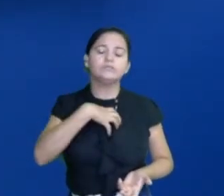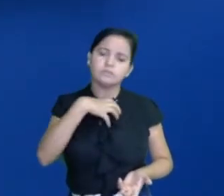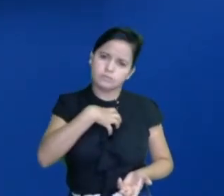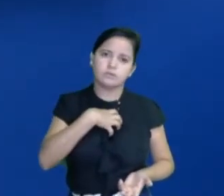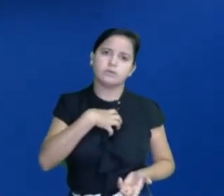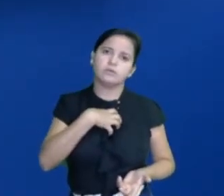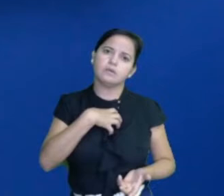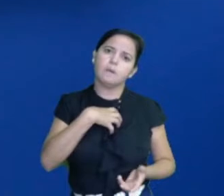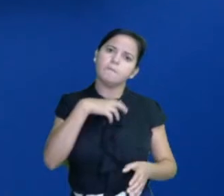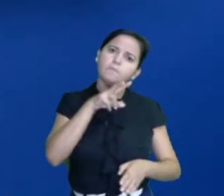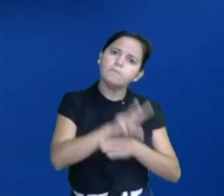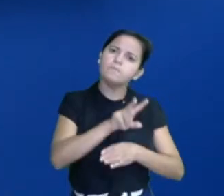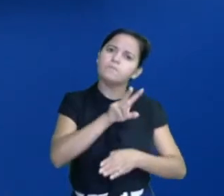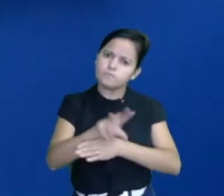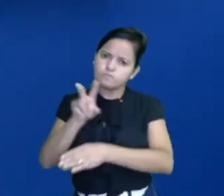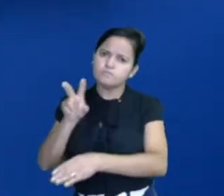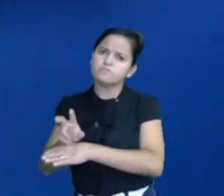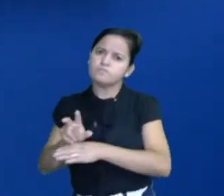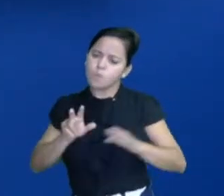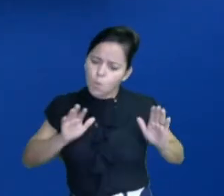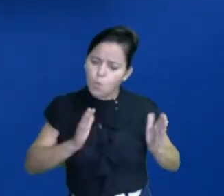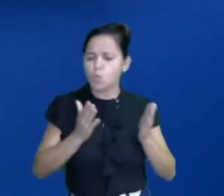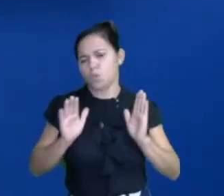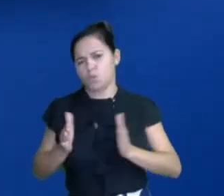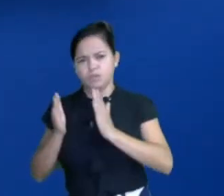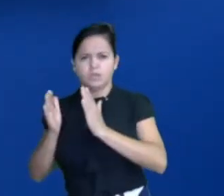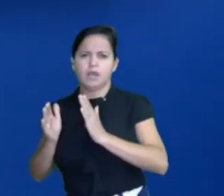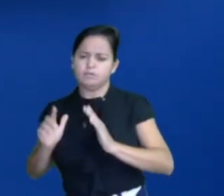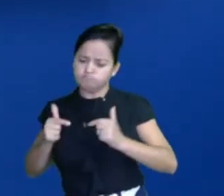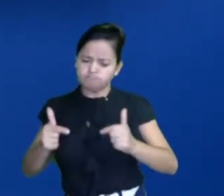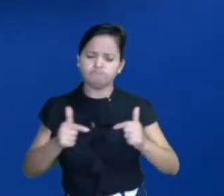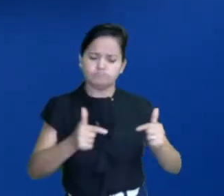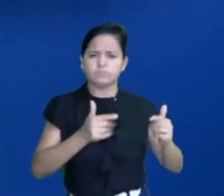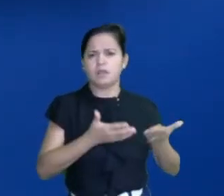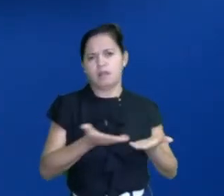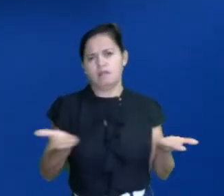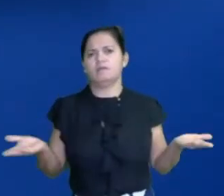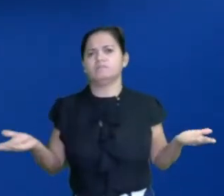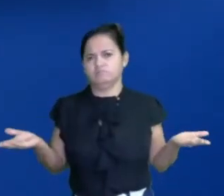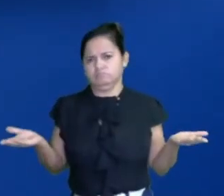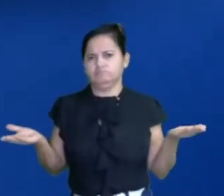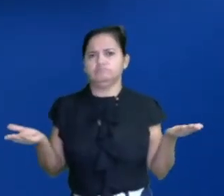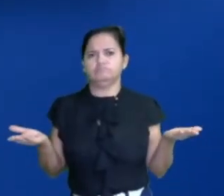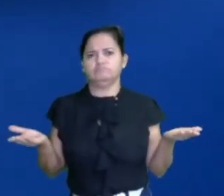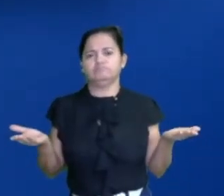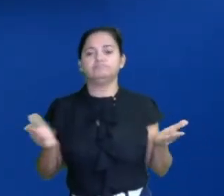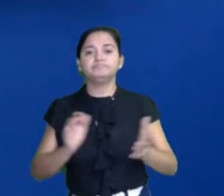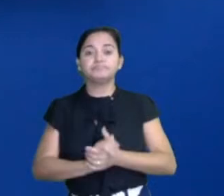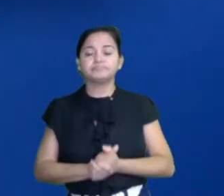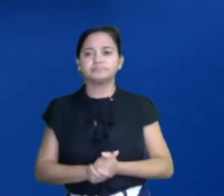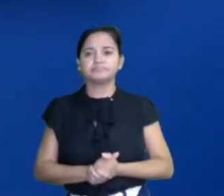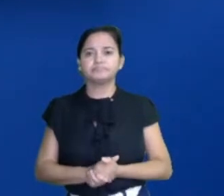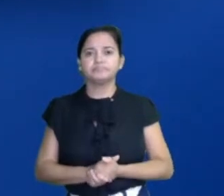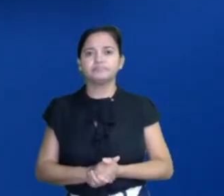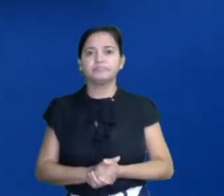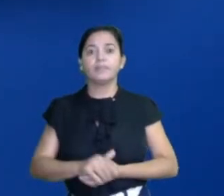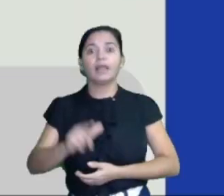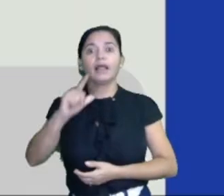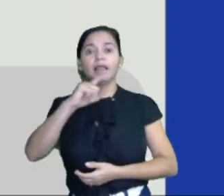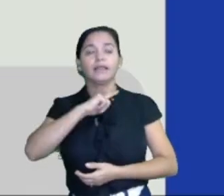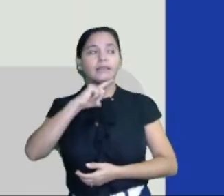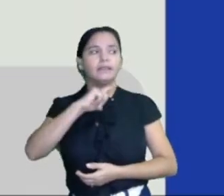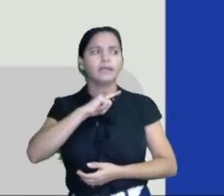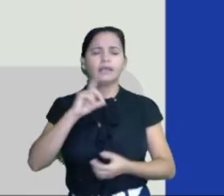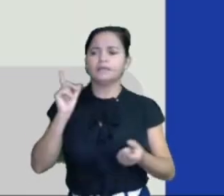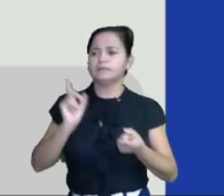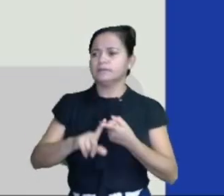proteger, cuidar e zelar por esses locais. Tá certo? Então, ó, existe o